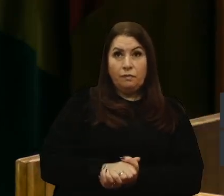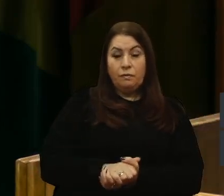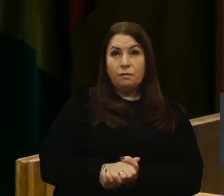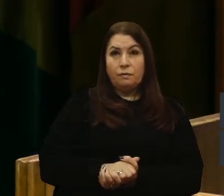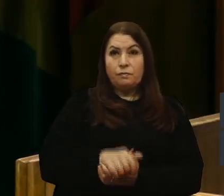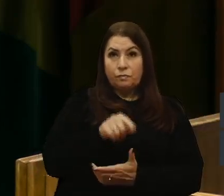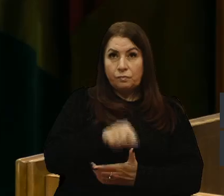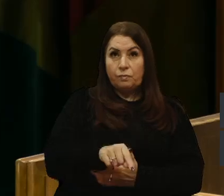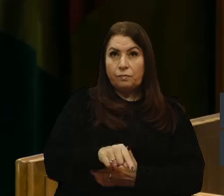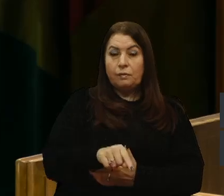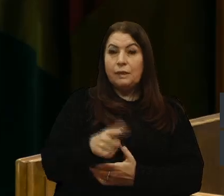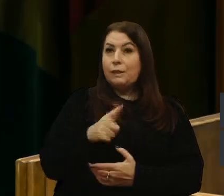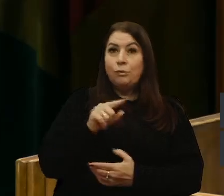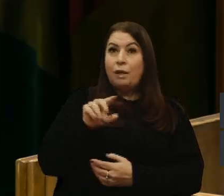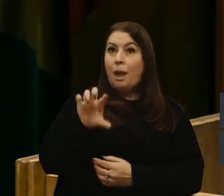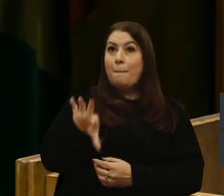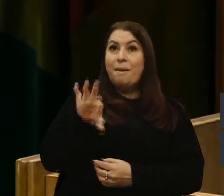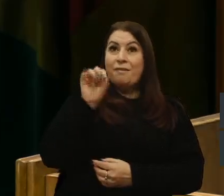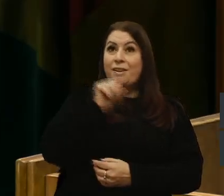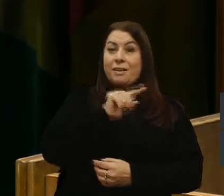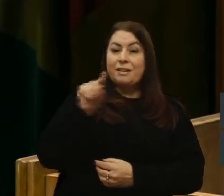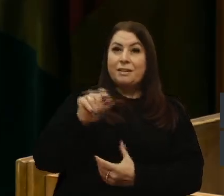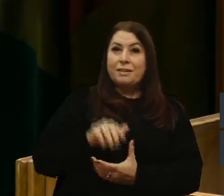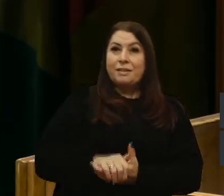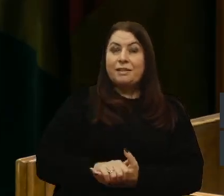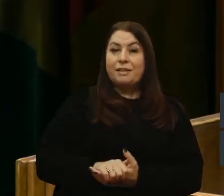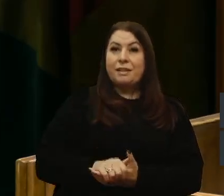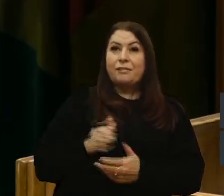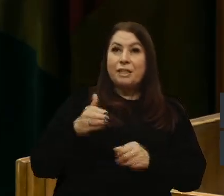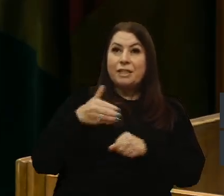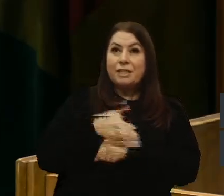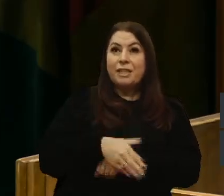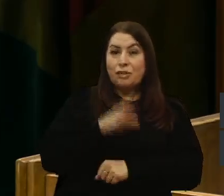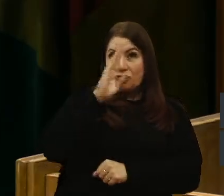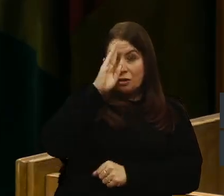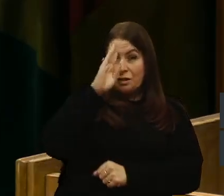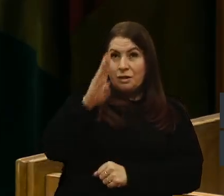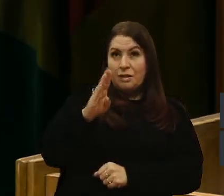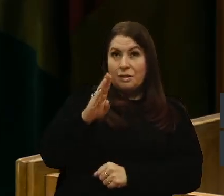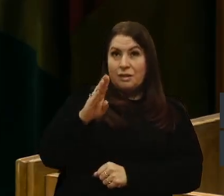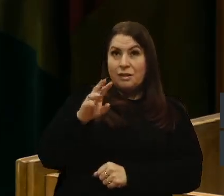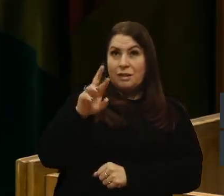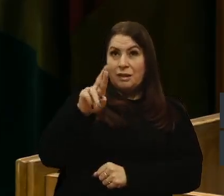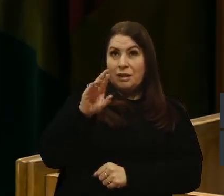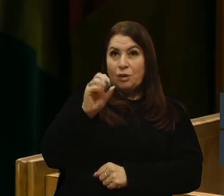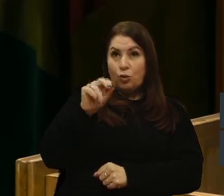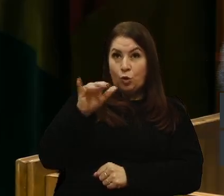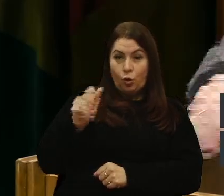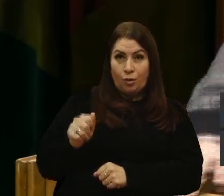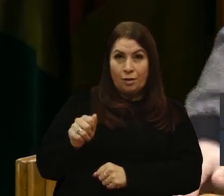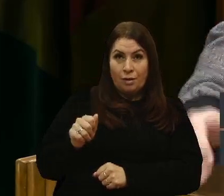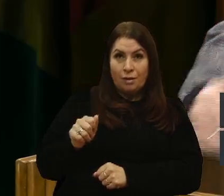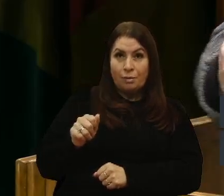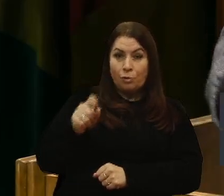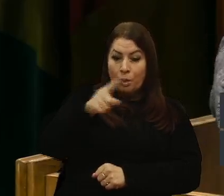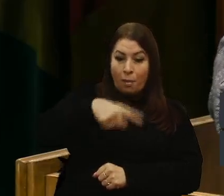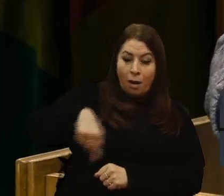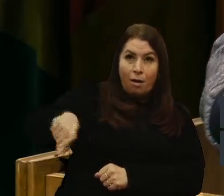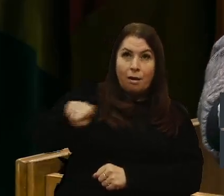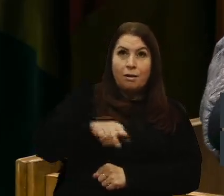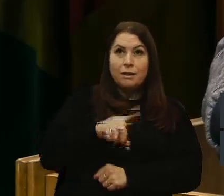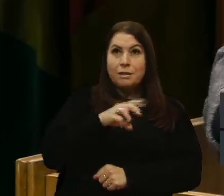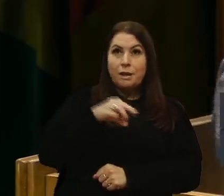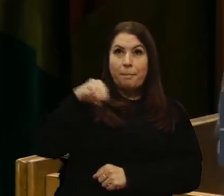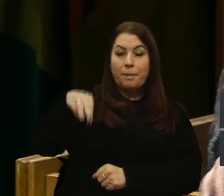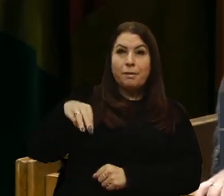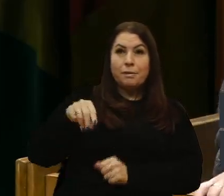Ela não dá preferência para quem vai acessar diretamente a tronca, colocar uma rotatória e 100 metros depois